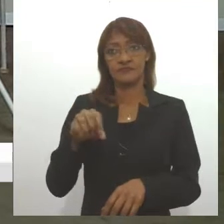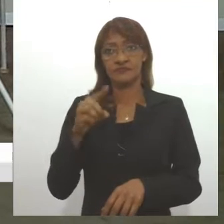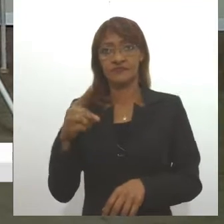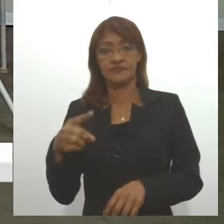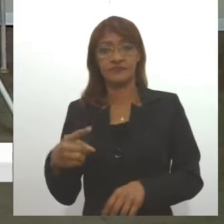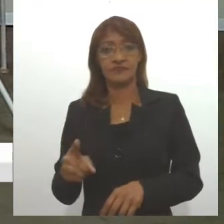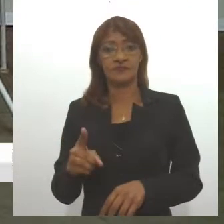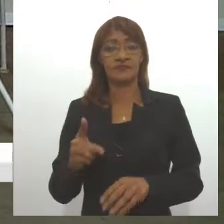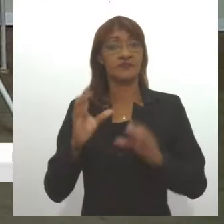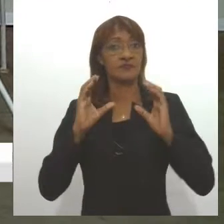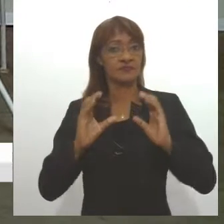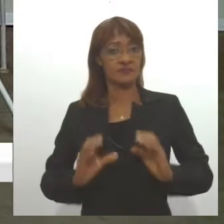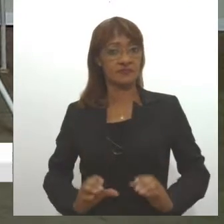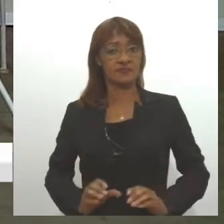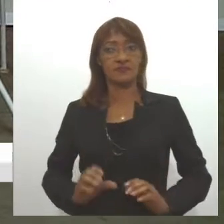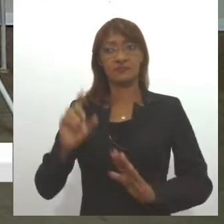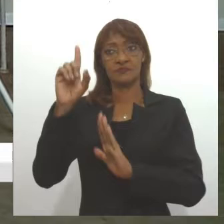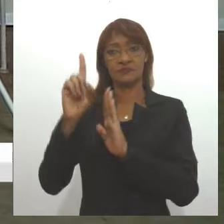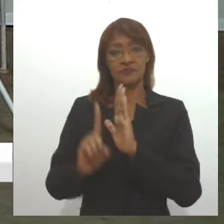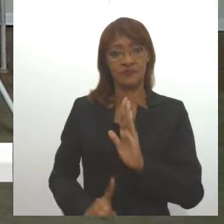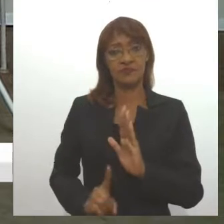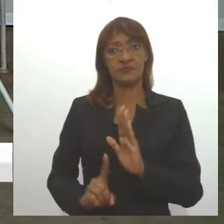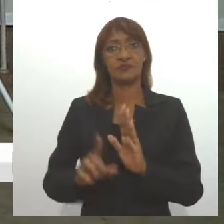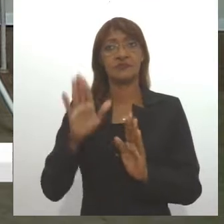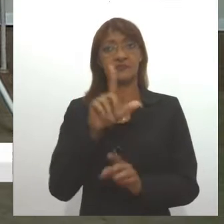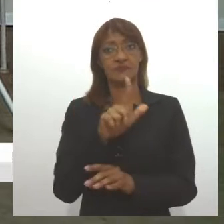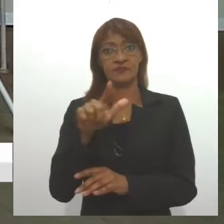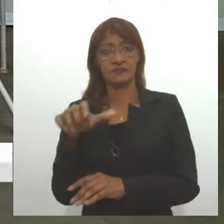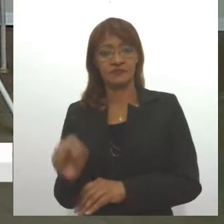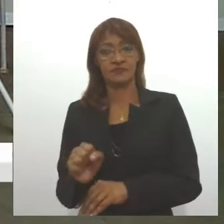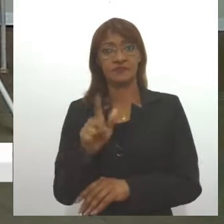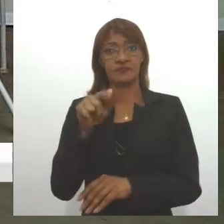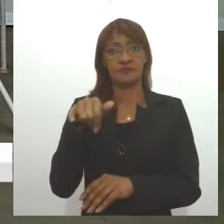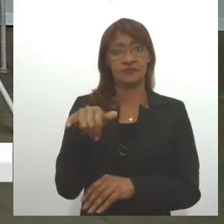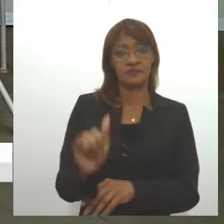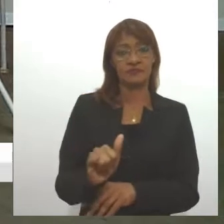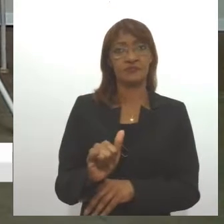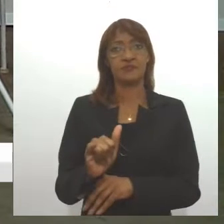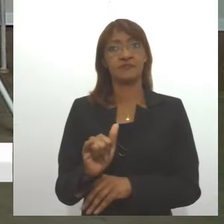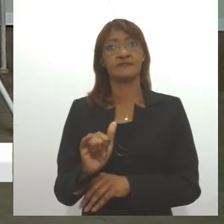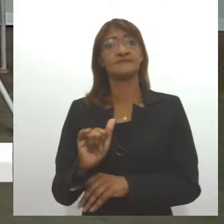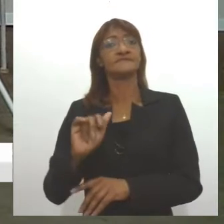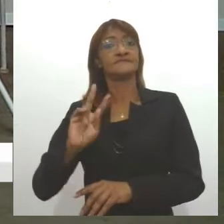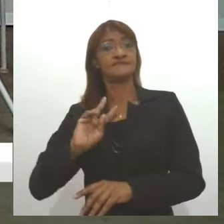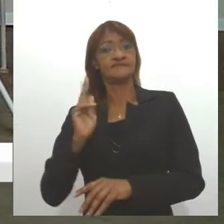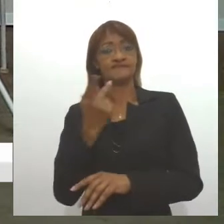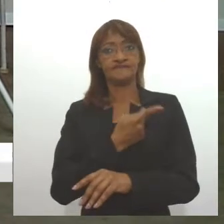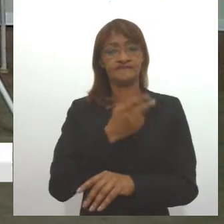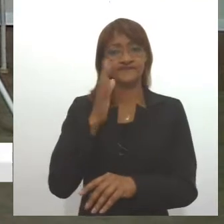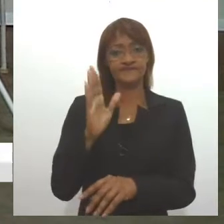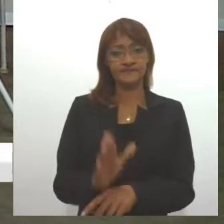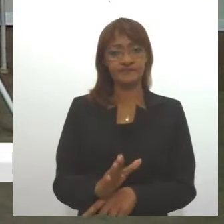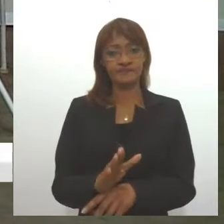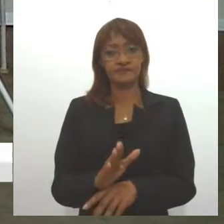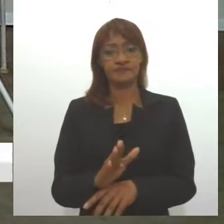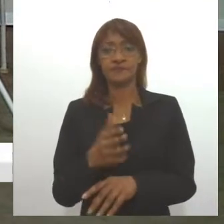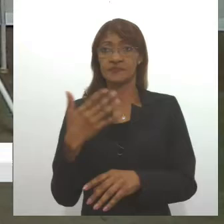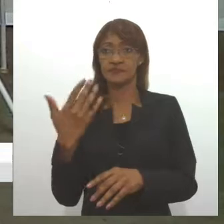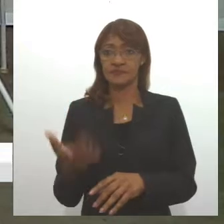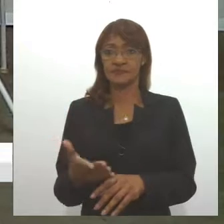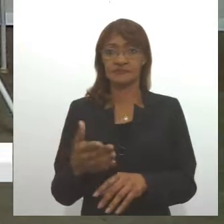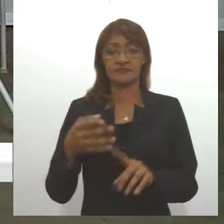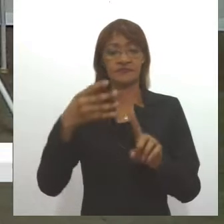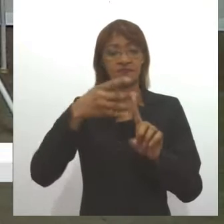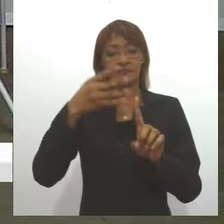de Lésbicas, Gays, Bissexuais, Travestis e Transsexuais. A sigla é CONLGBT. Né?